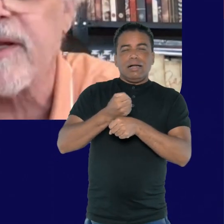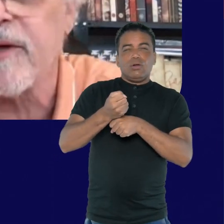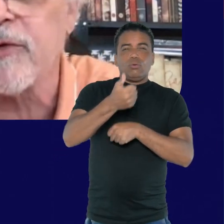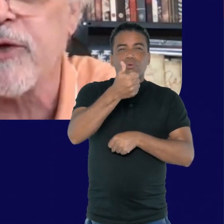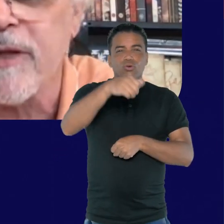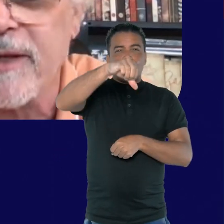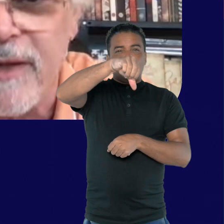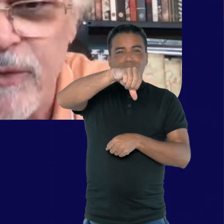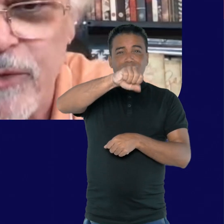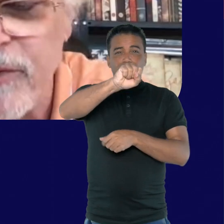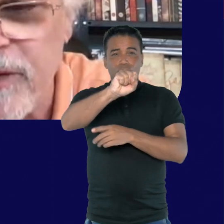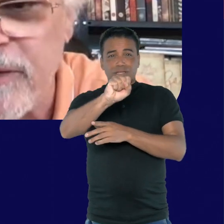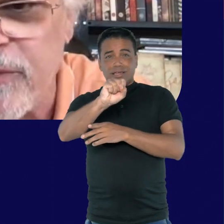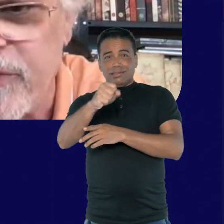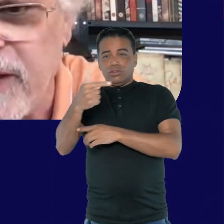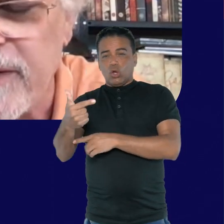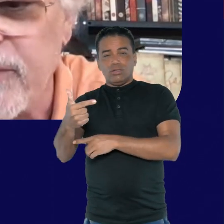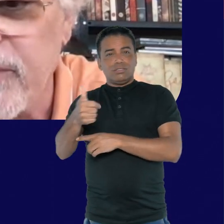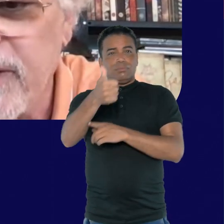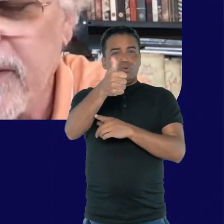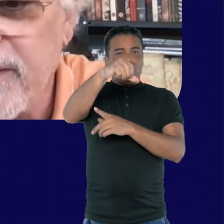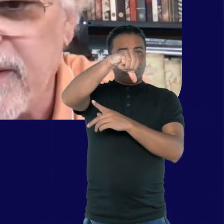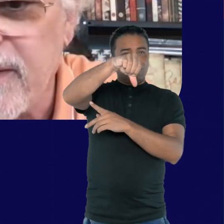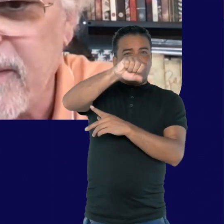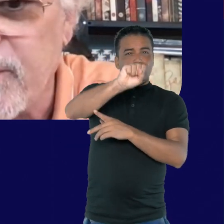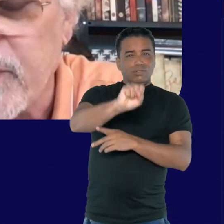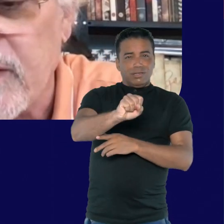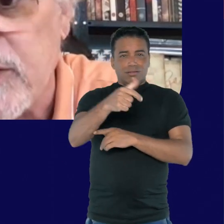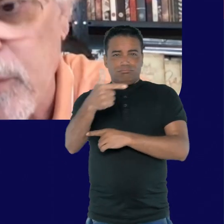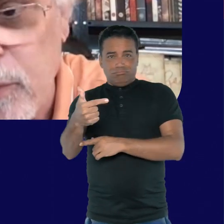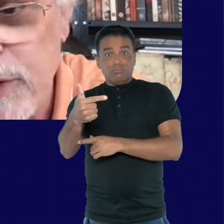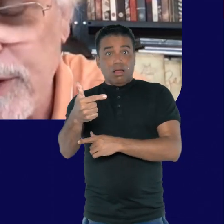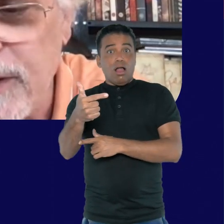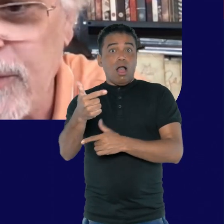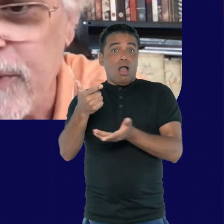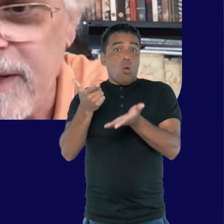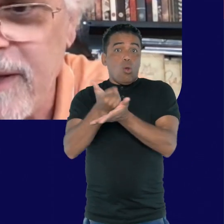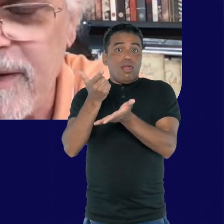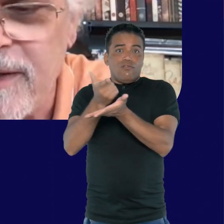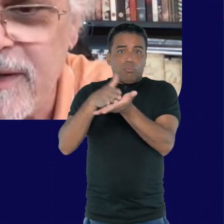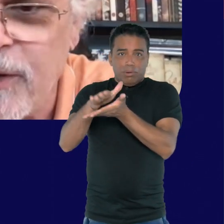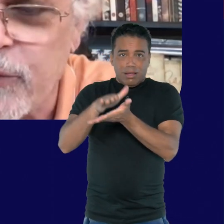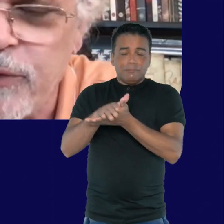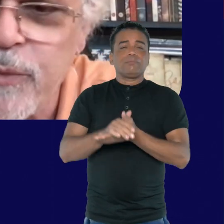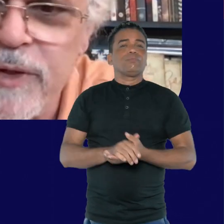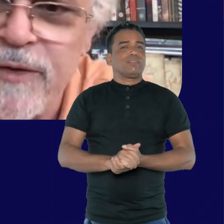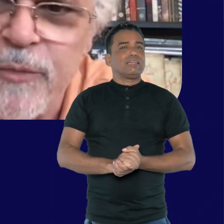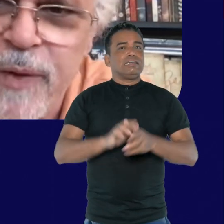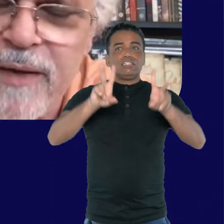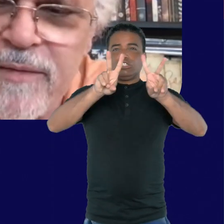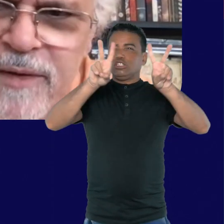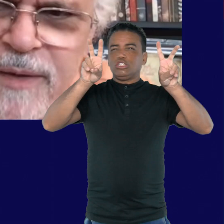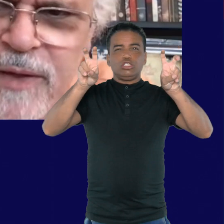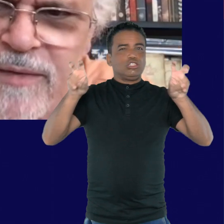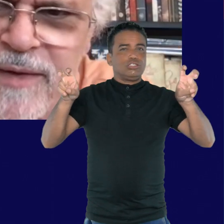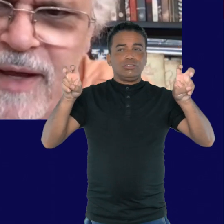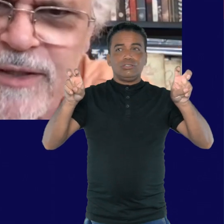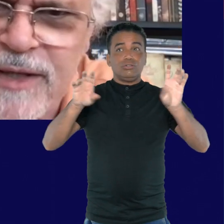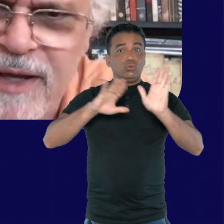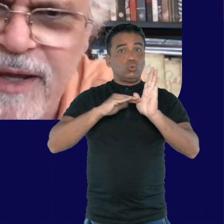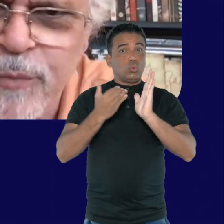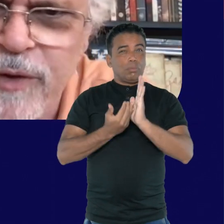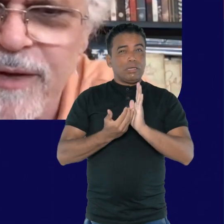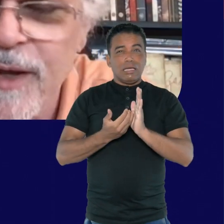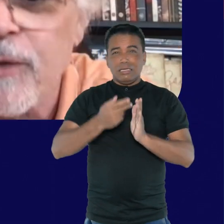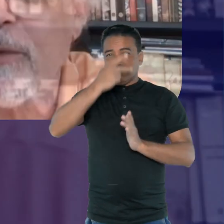82. Em janeiro de 82, o livro saiu. O título dele causou muita espécie na minha